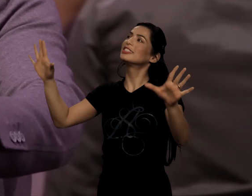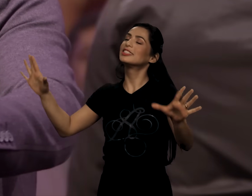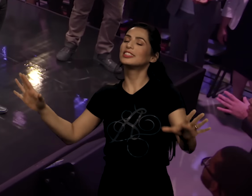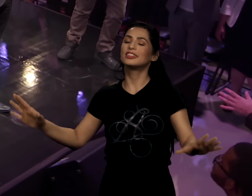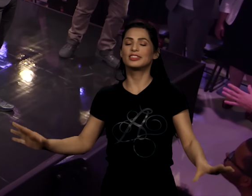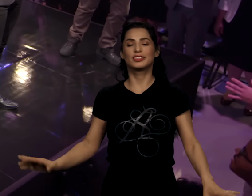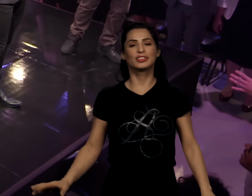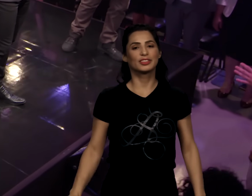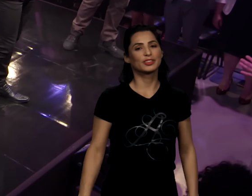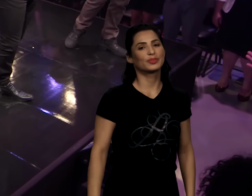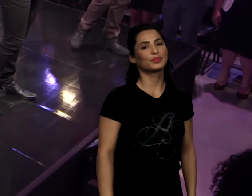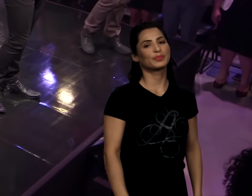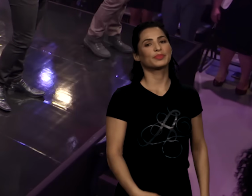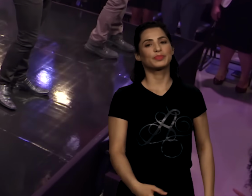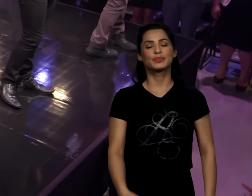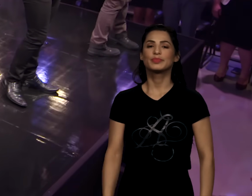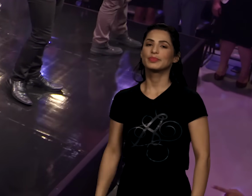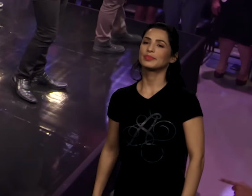usar, então eu